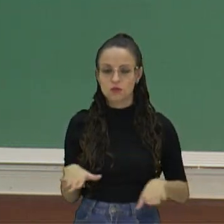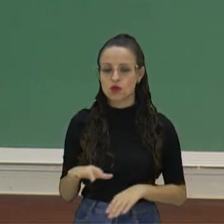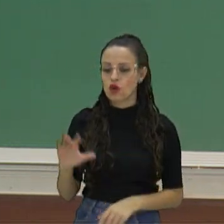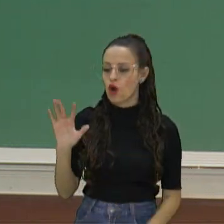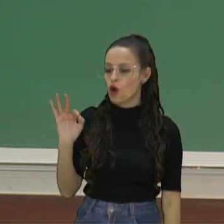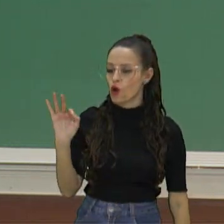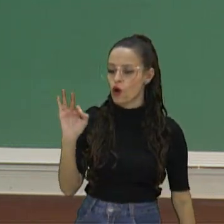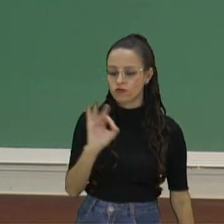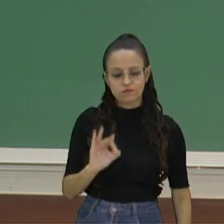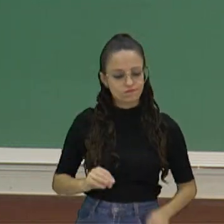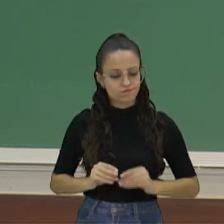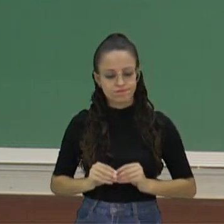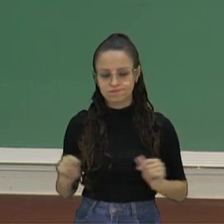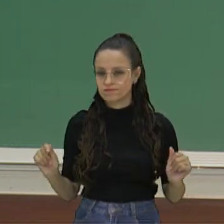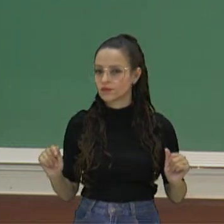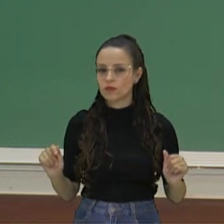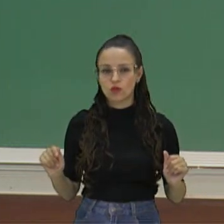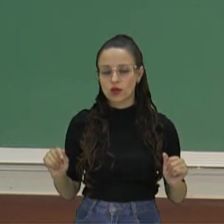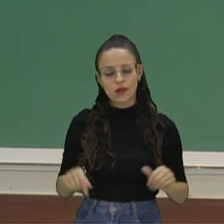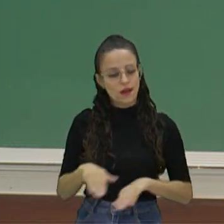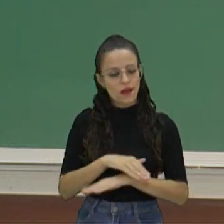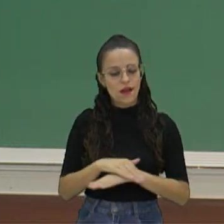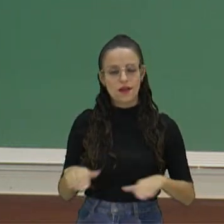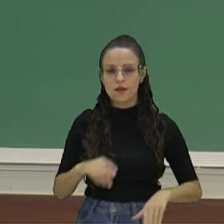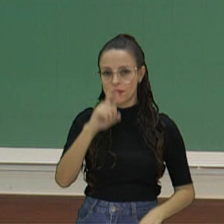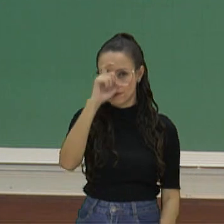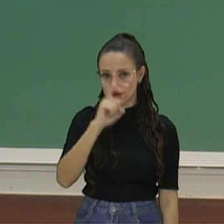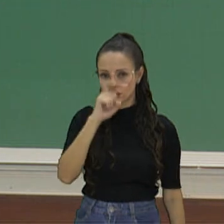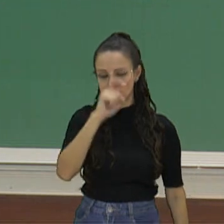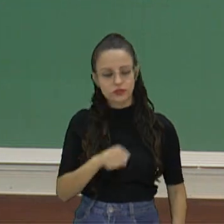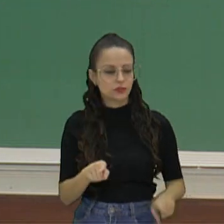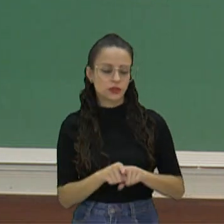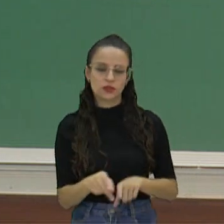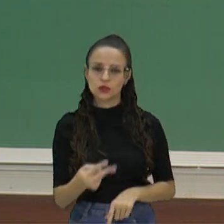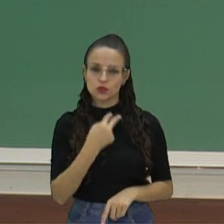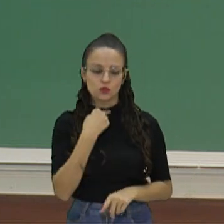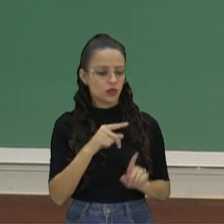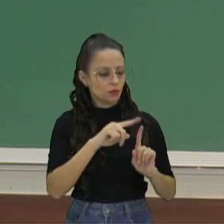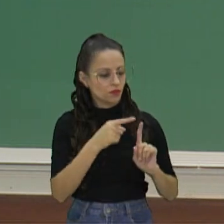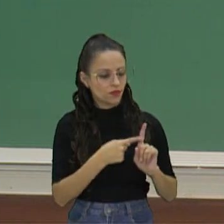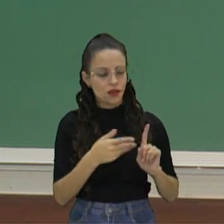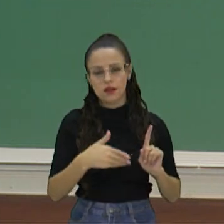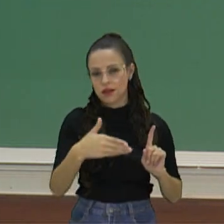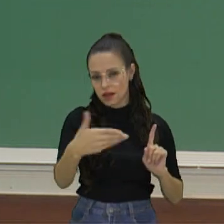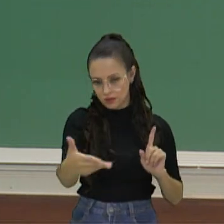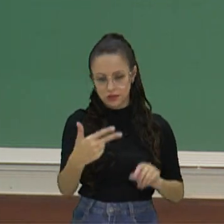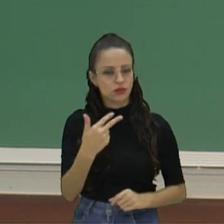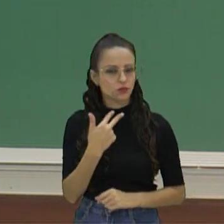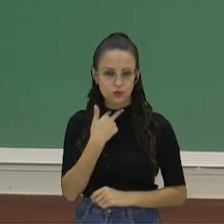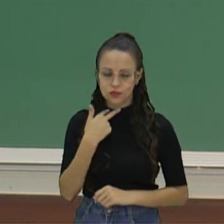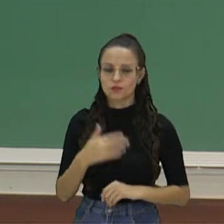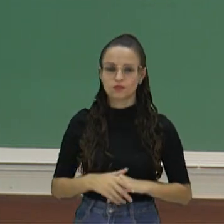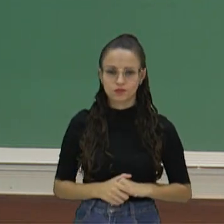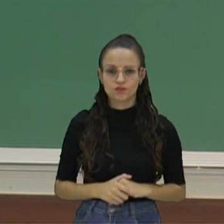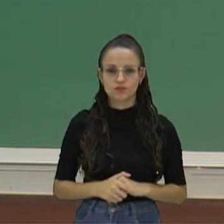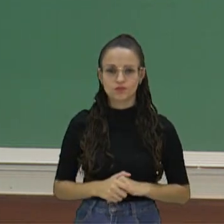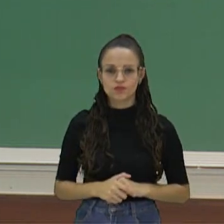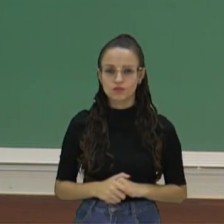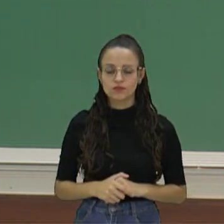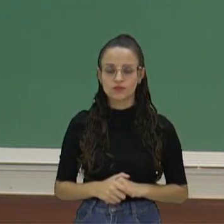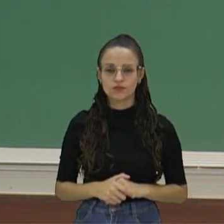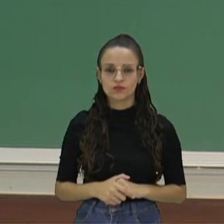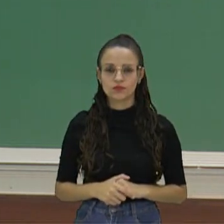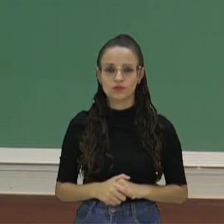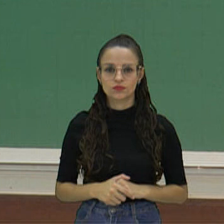estudou isso, né, em outra aula, e cessam as menstruações e a fertilidade da mulher. A partir daqui, da menopausa, a mulher já não engravida mais, teoricamente já não